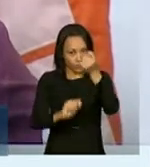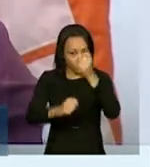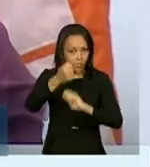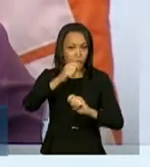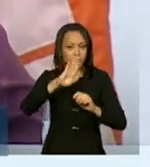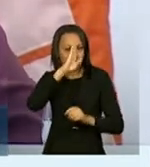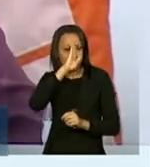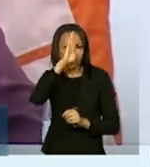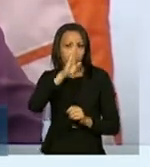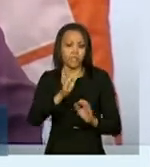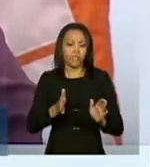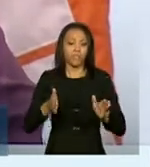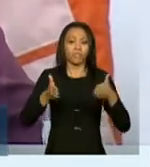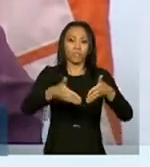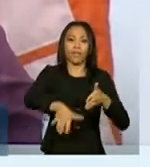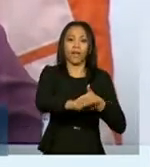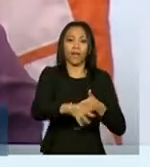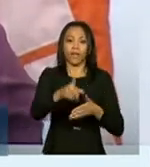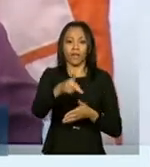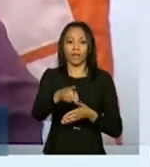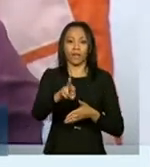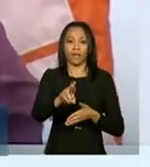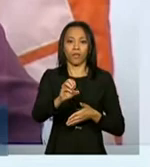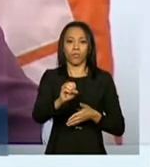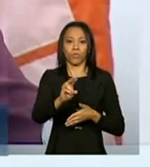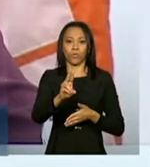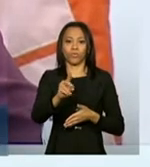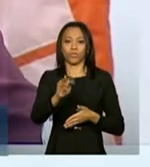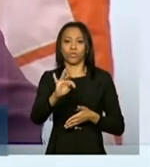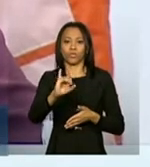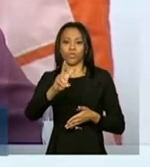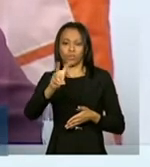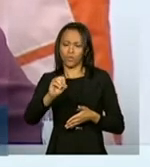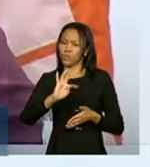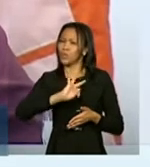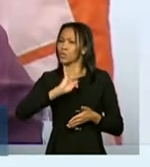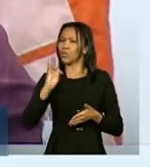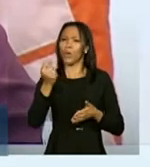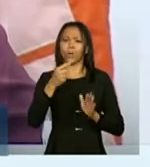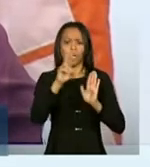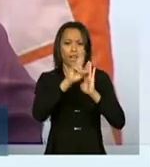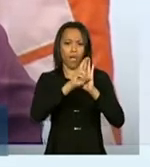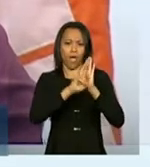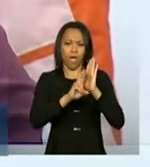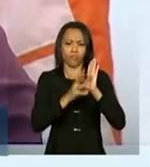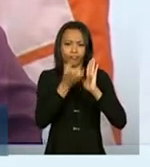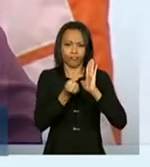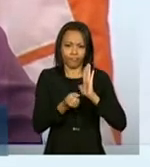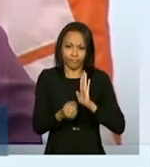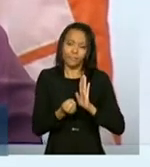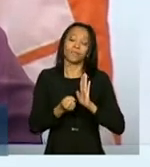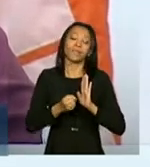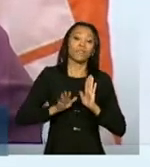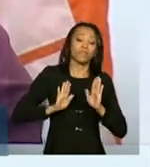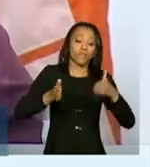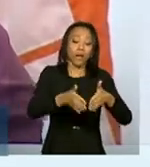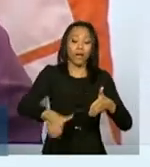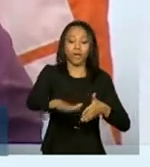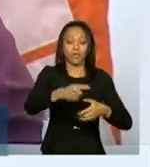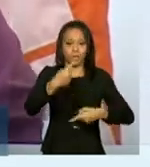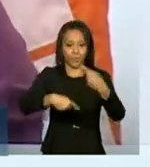investimento produtivo. Em todas as medidas que adotamos no âmbito de nossa política